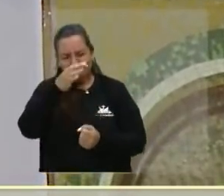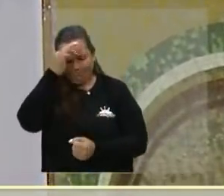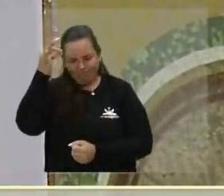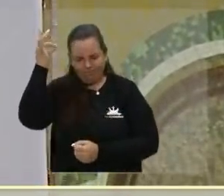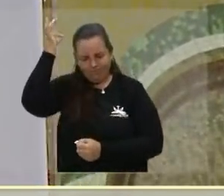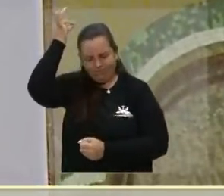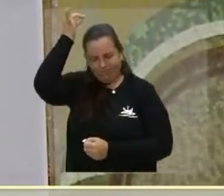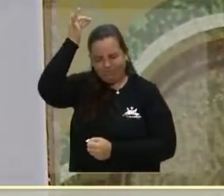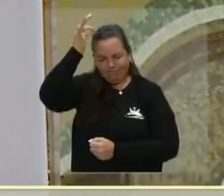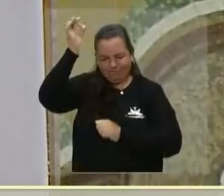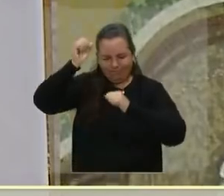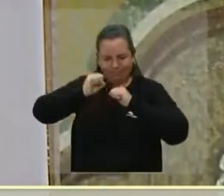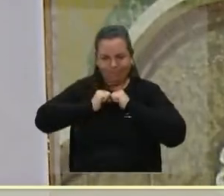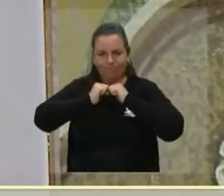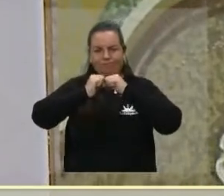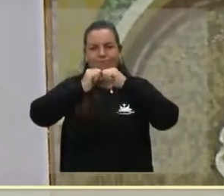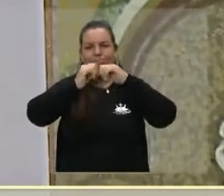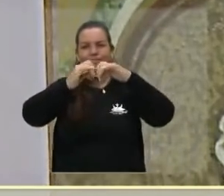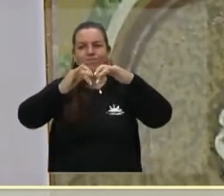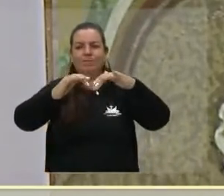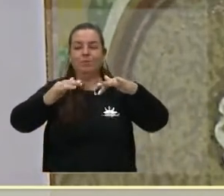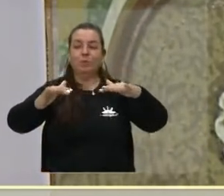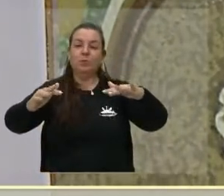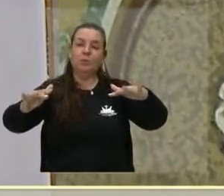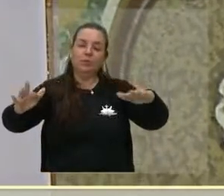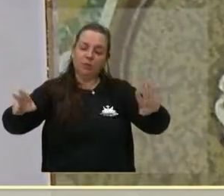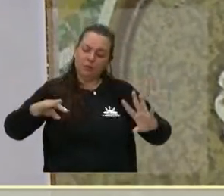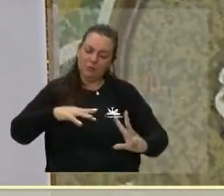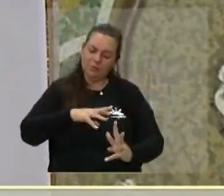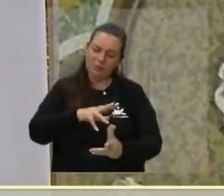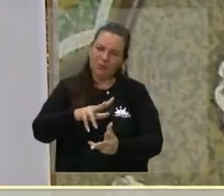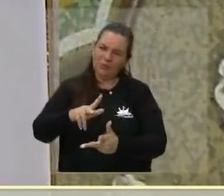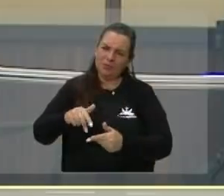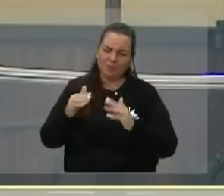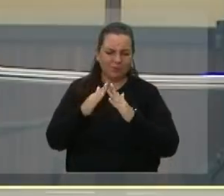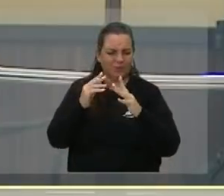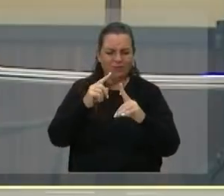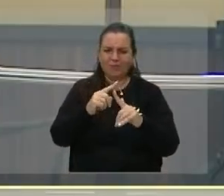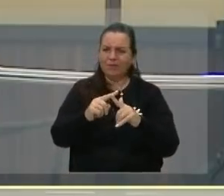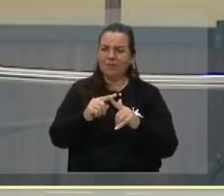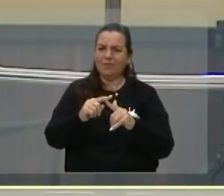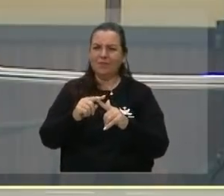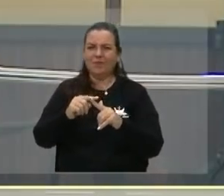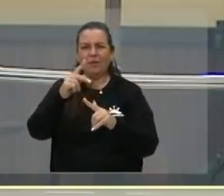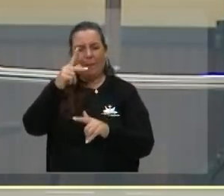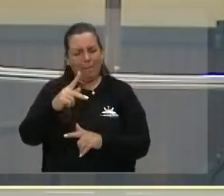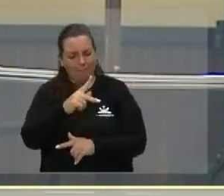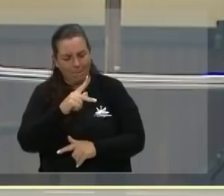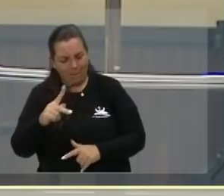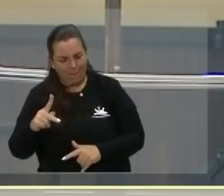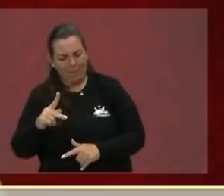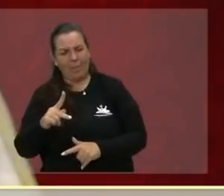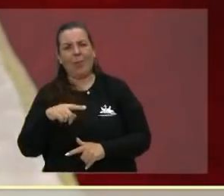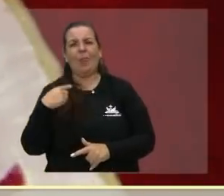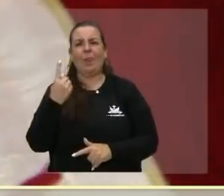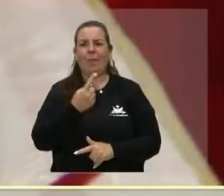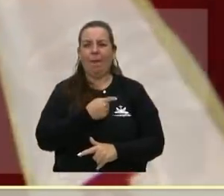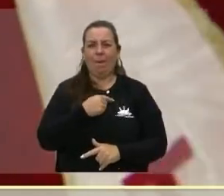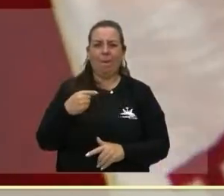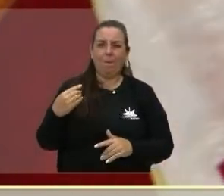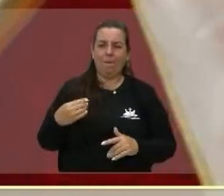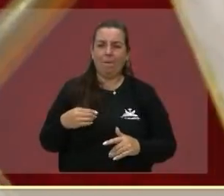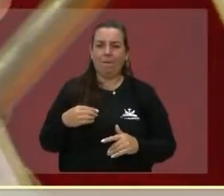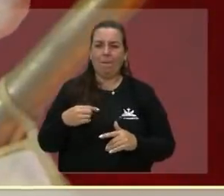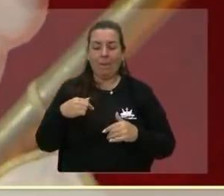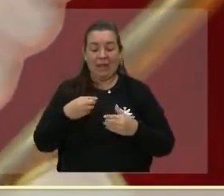santos sobre os homens do seu humanidade sobre a igreja sobre o pão o seu poder sobre nós